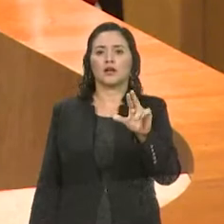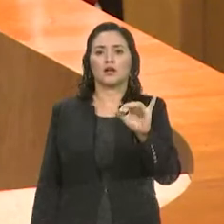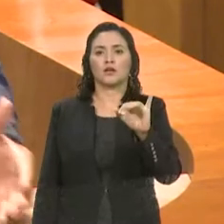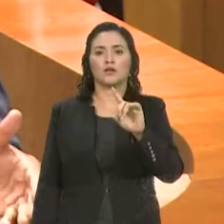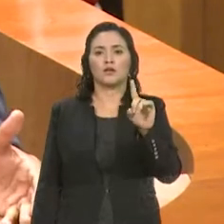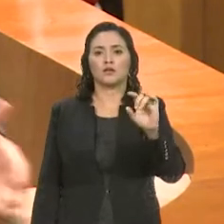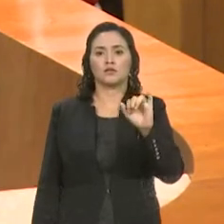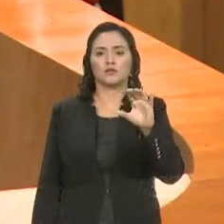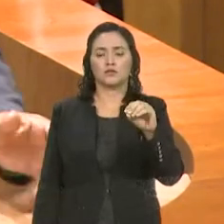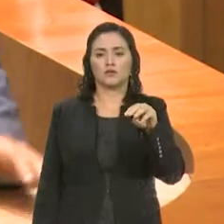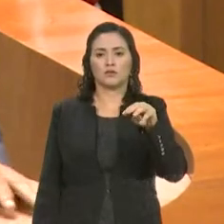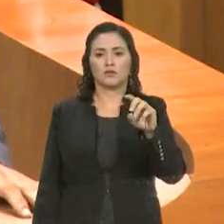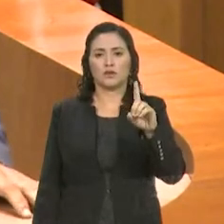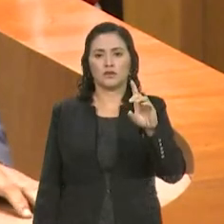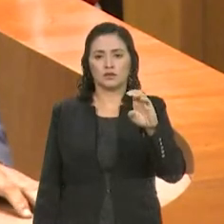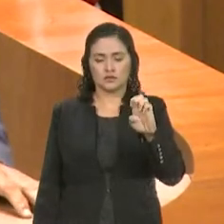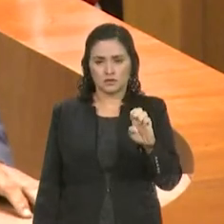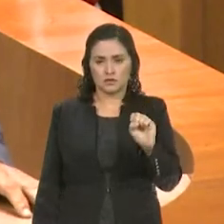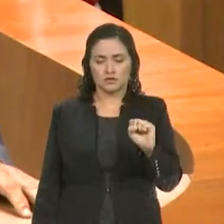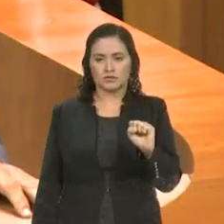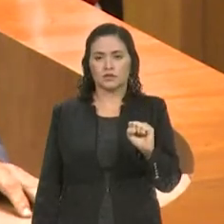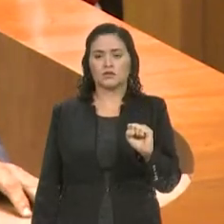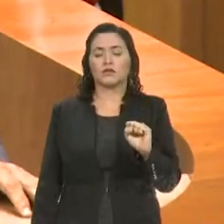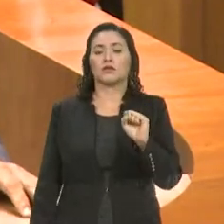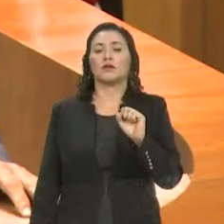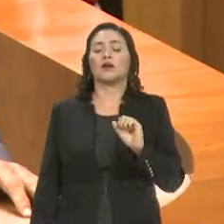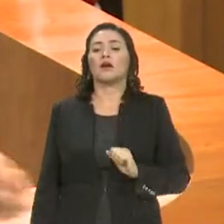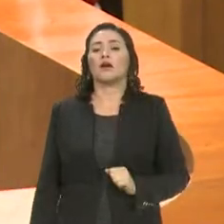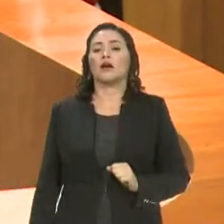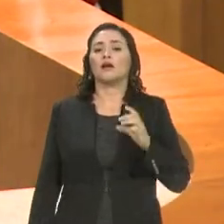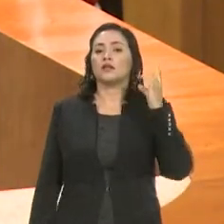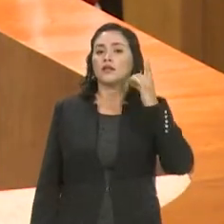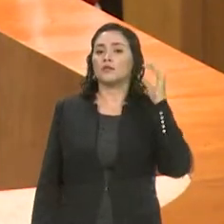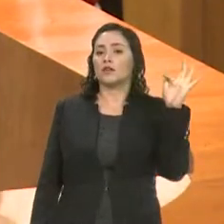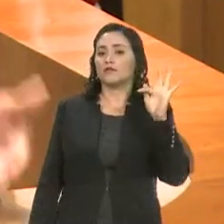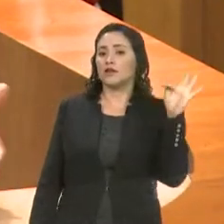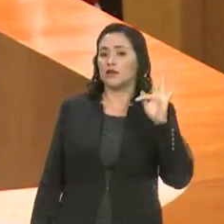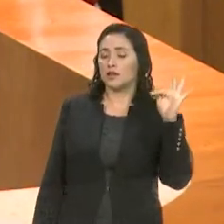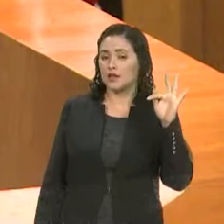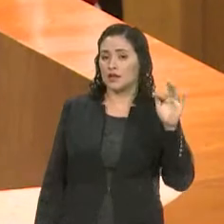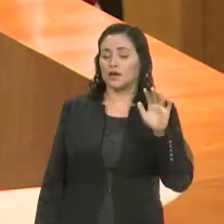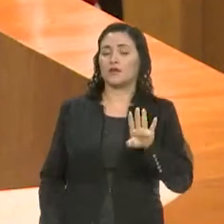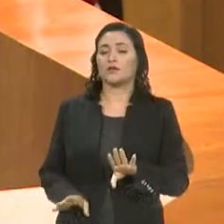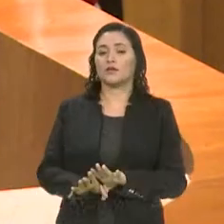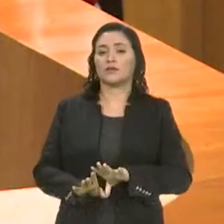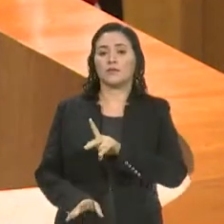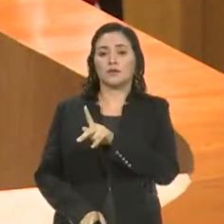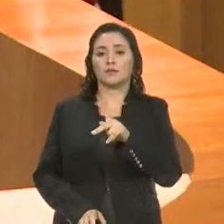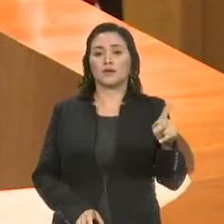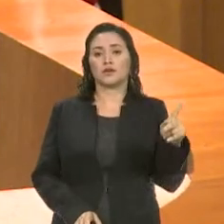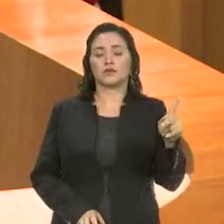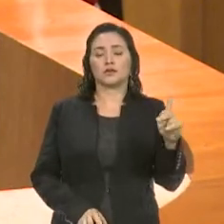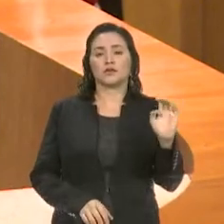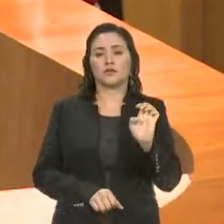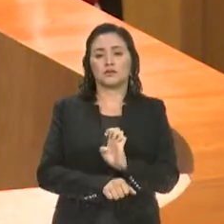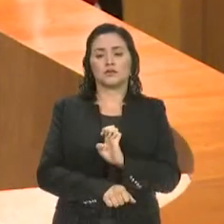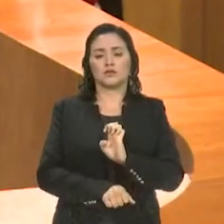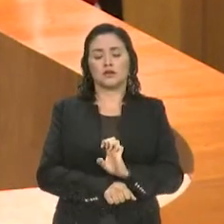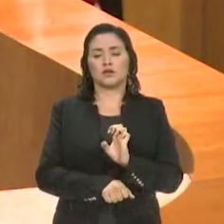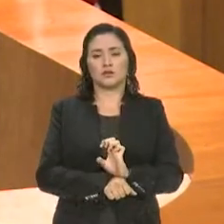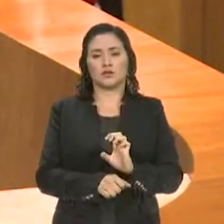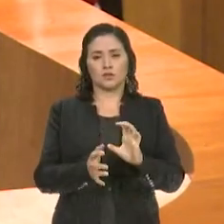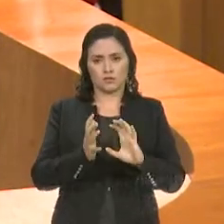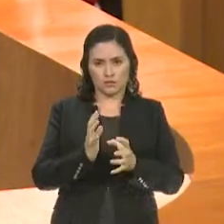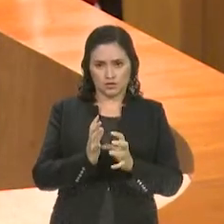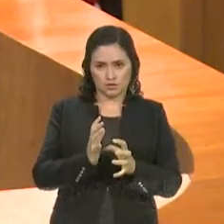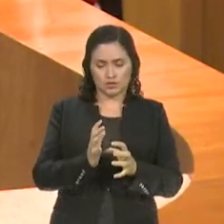deputados federais do Brasil, e ao presidente estadual do nosso partido, que diariamente eu mantenho contato com o meu presidente, deputado Aloysio.